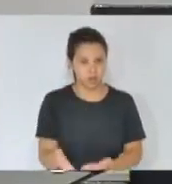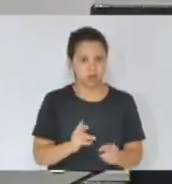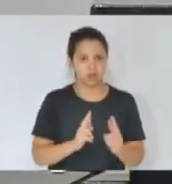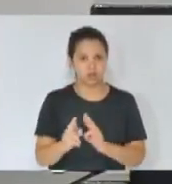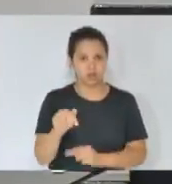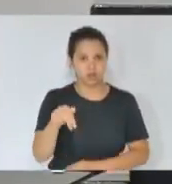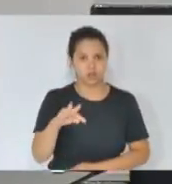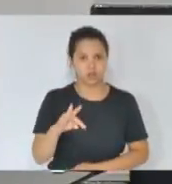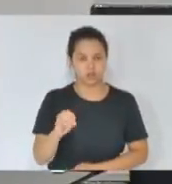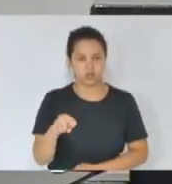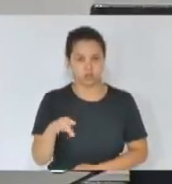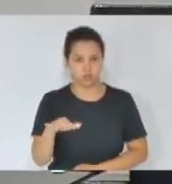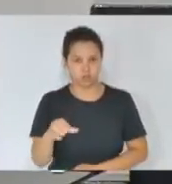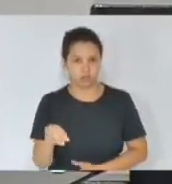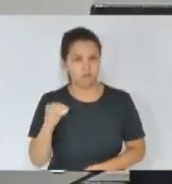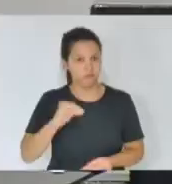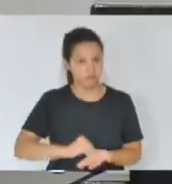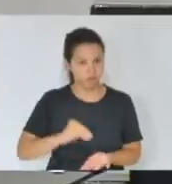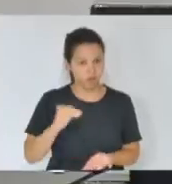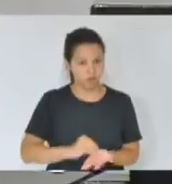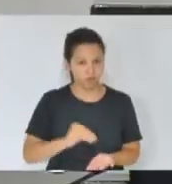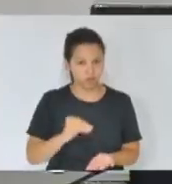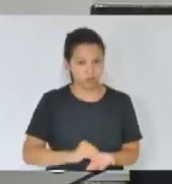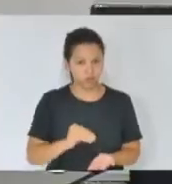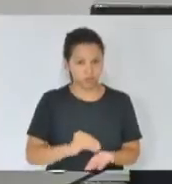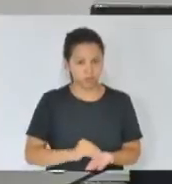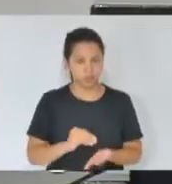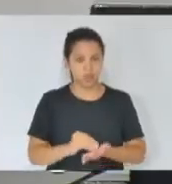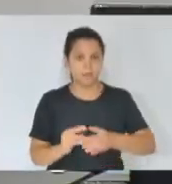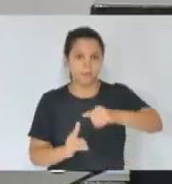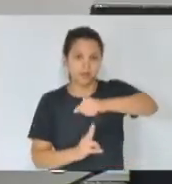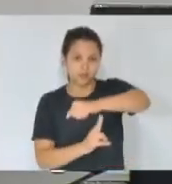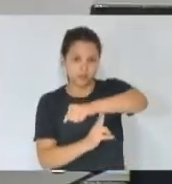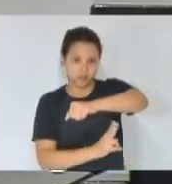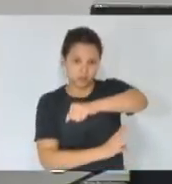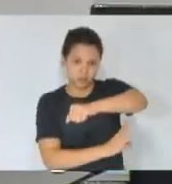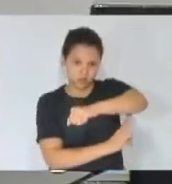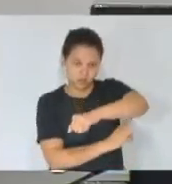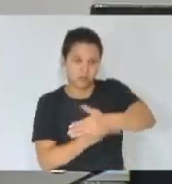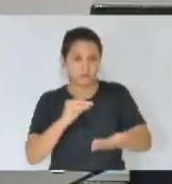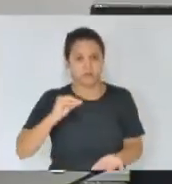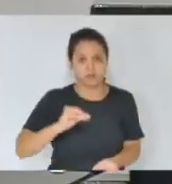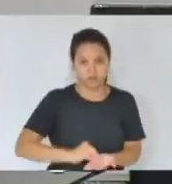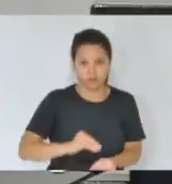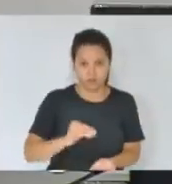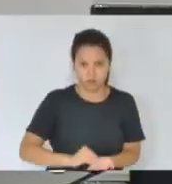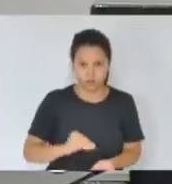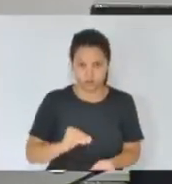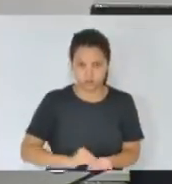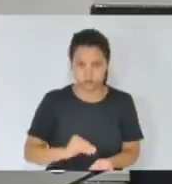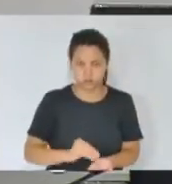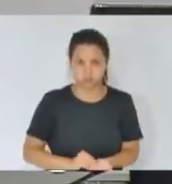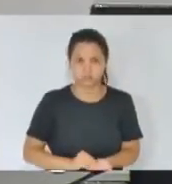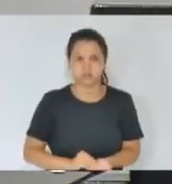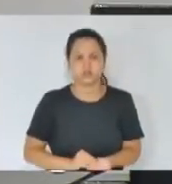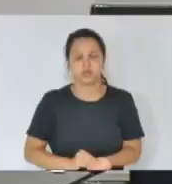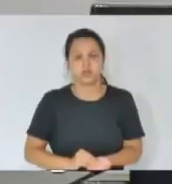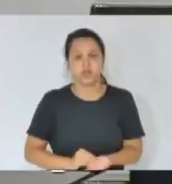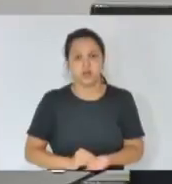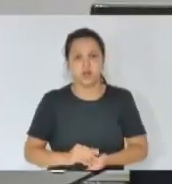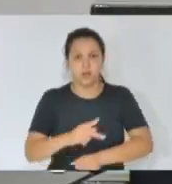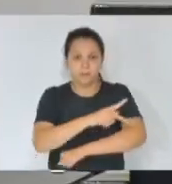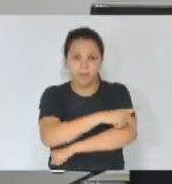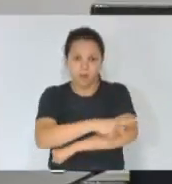Faltam as passarelas, faltam as praças de